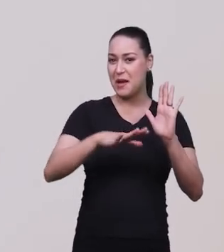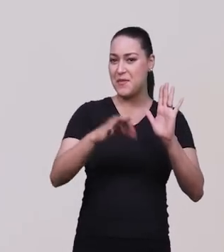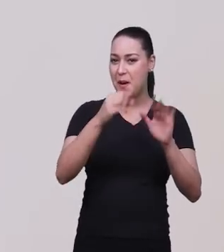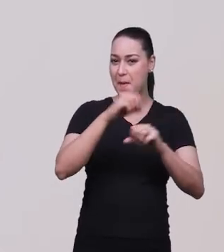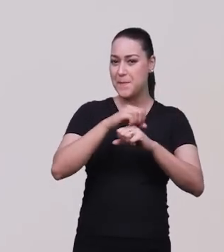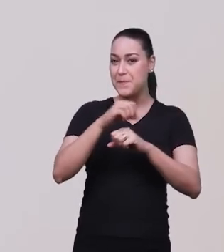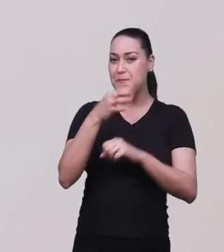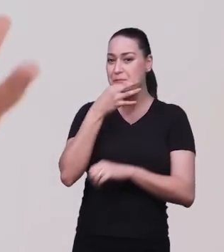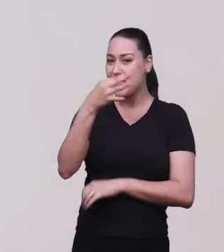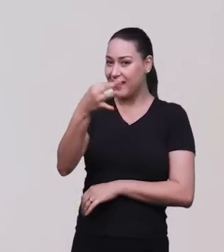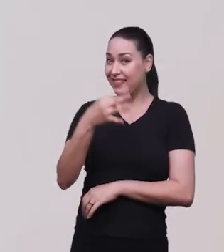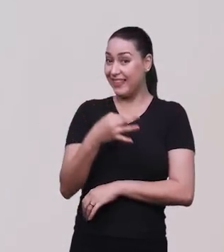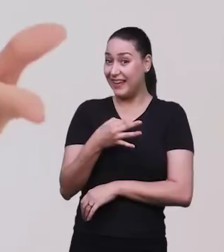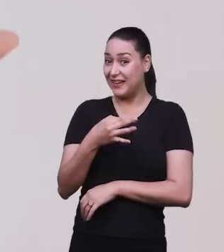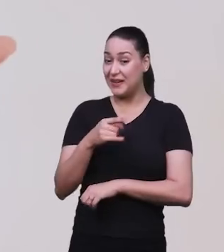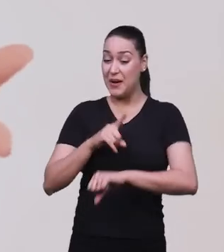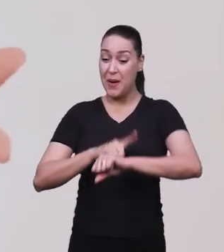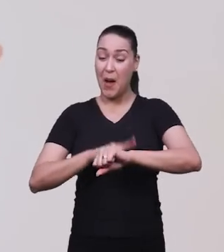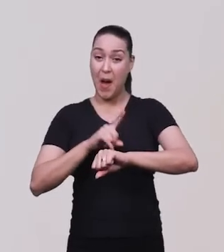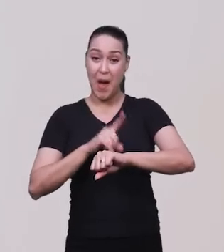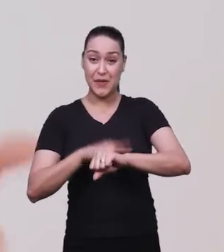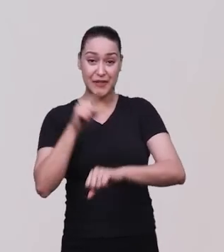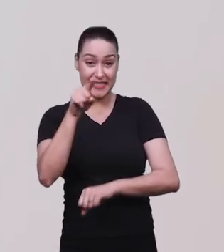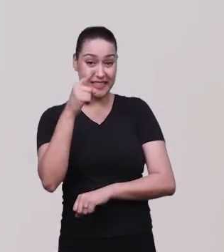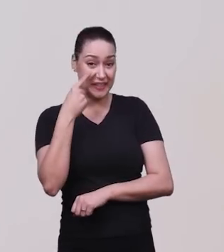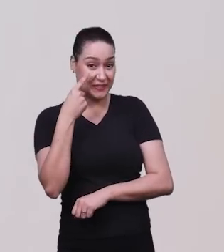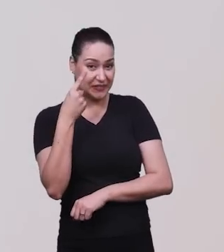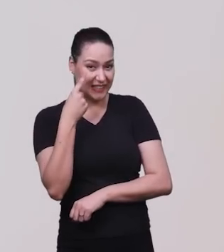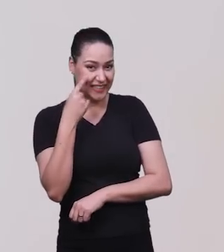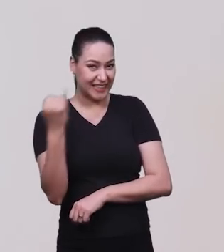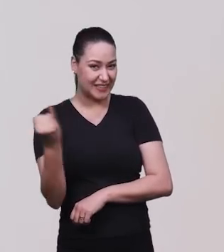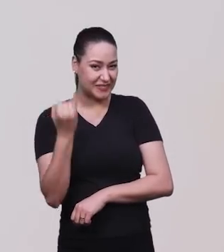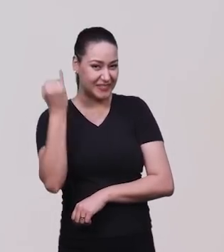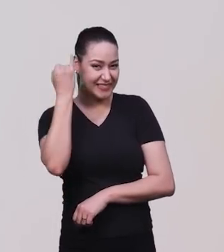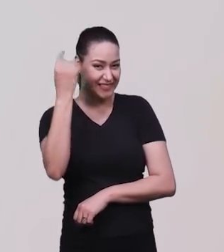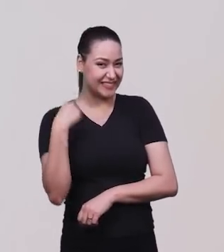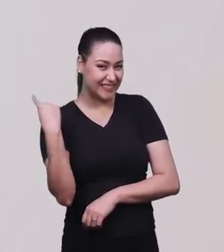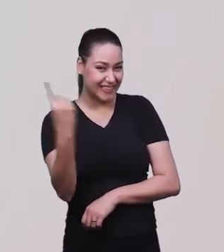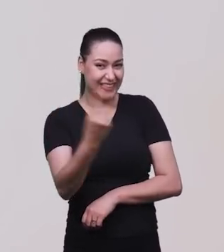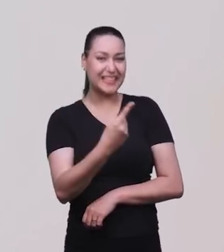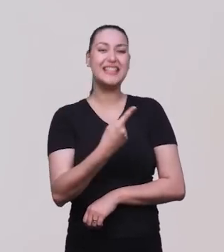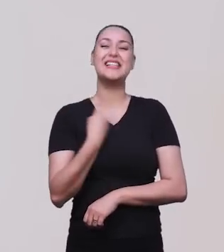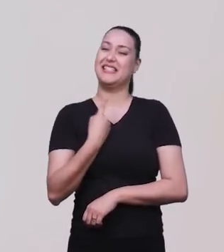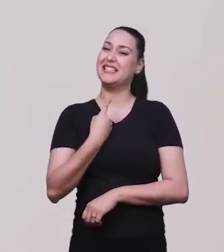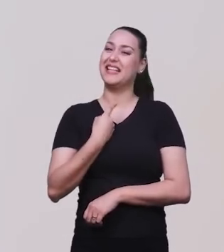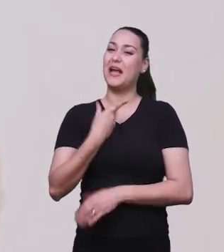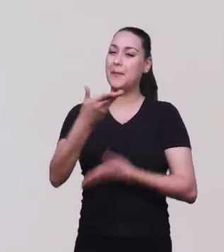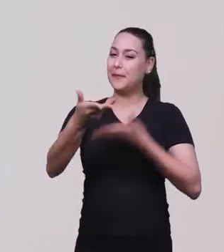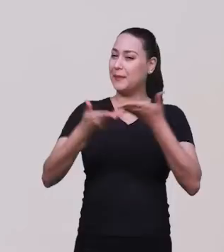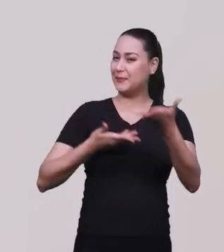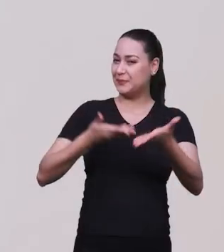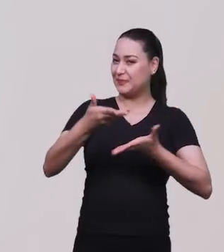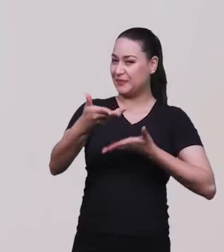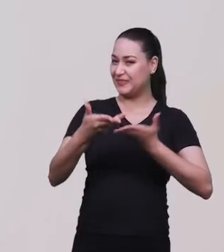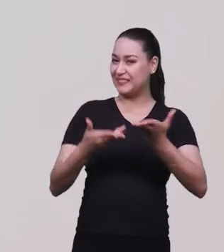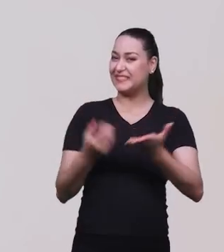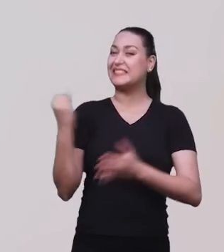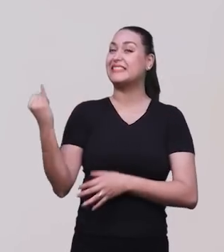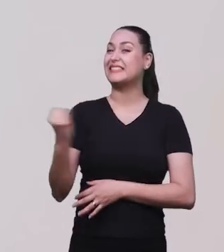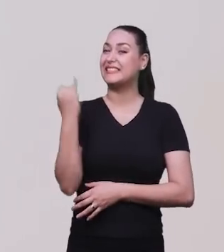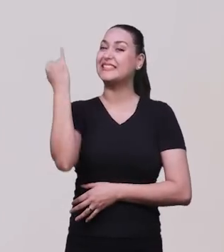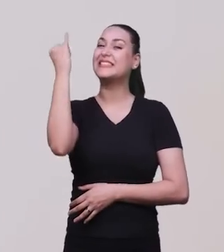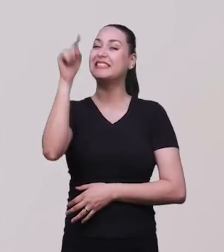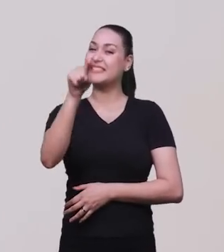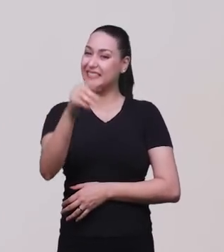Queremos muito saber a que horas você está vendo aí, de onde você é. É muito importante isso para a gente. Então, participe, interage. É